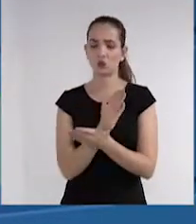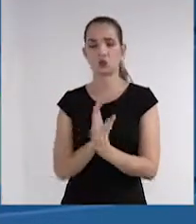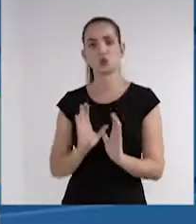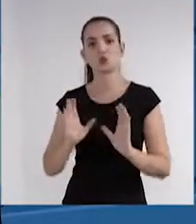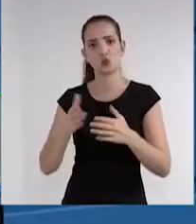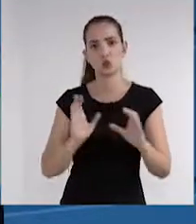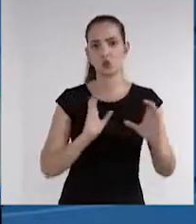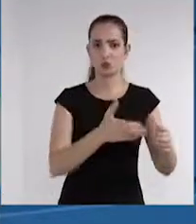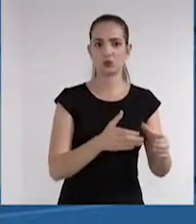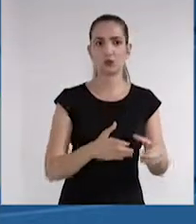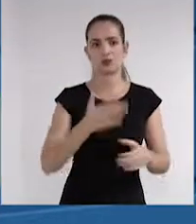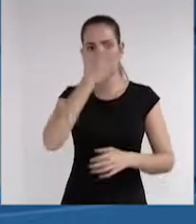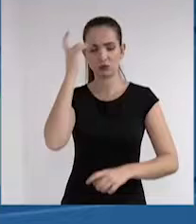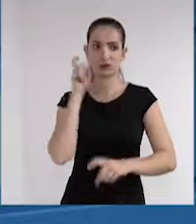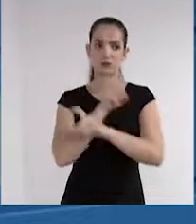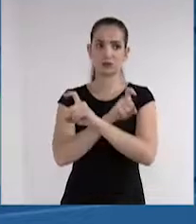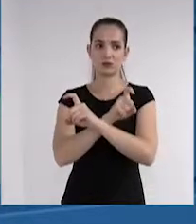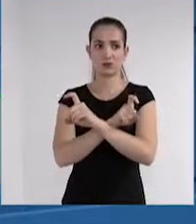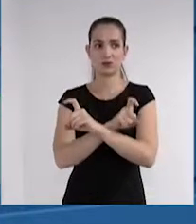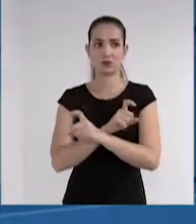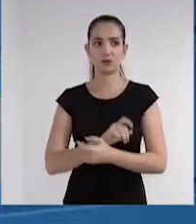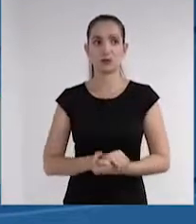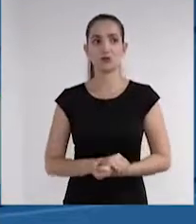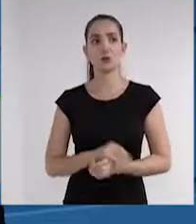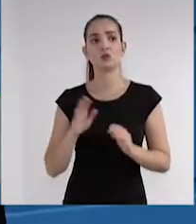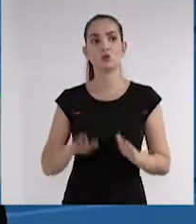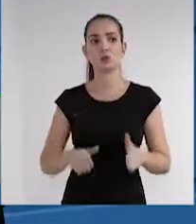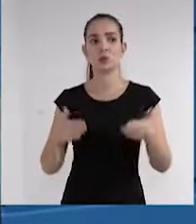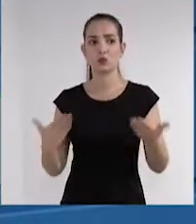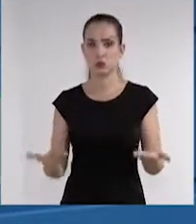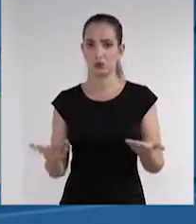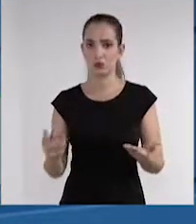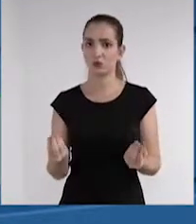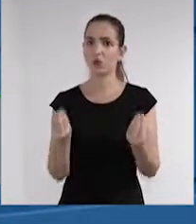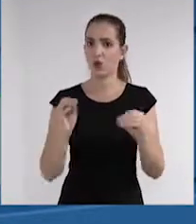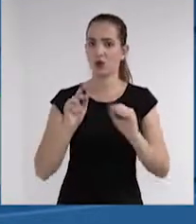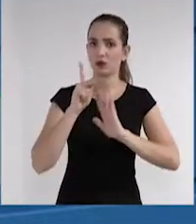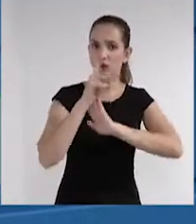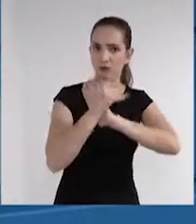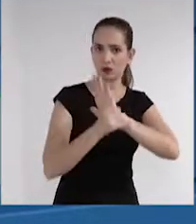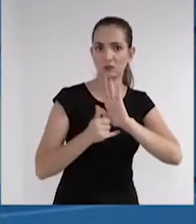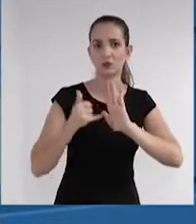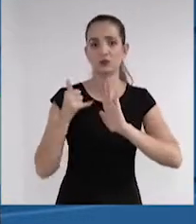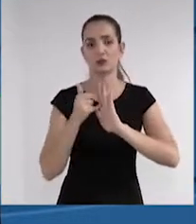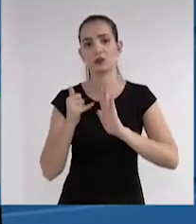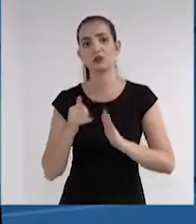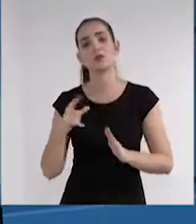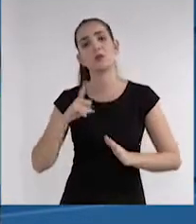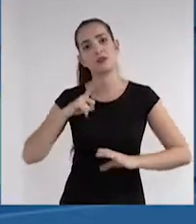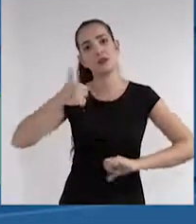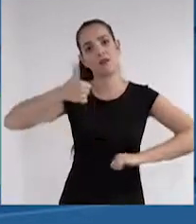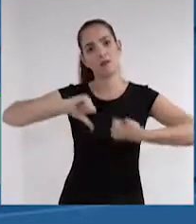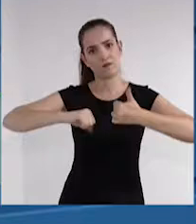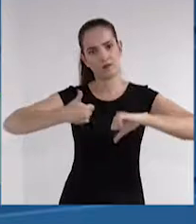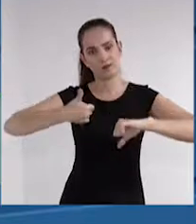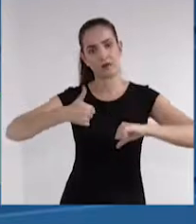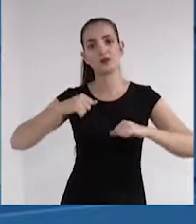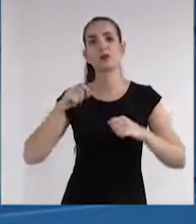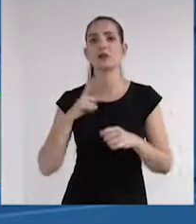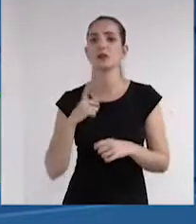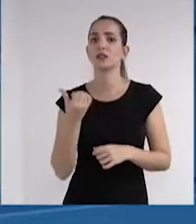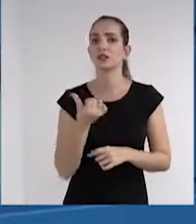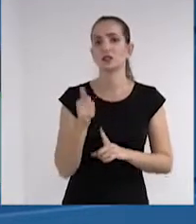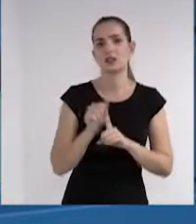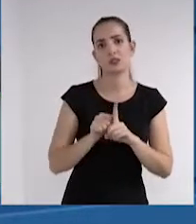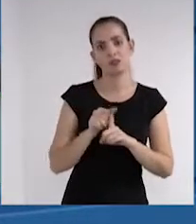que tratam o assentado desse jeito. Quando coloca lá um projeto do Pronaf lá para ser avaliado, que fica 6 meses, às vezes,